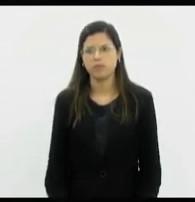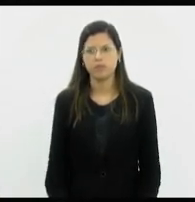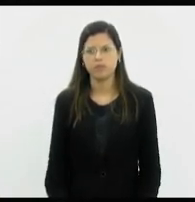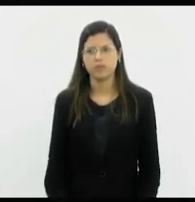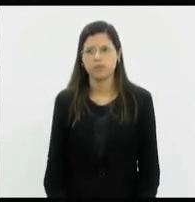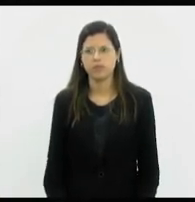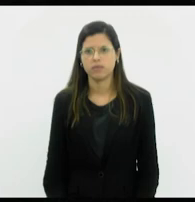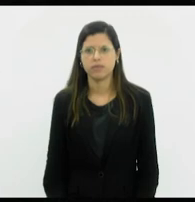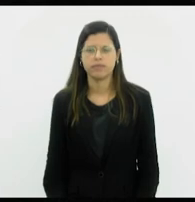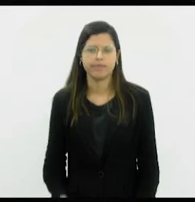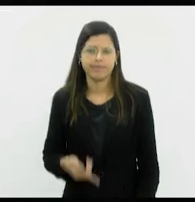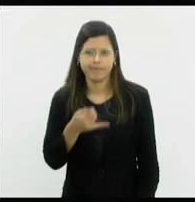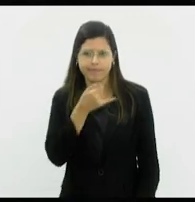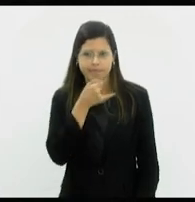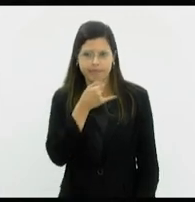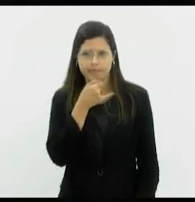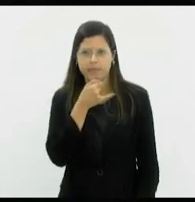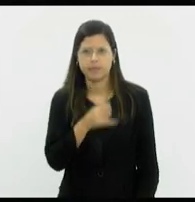É uma pena